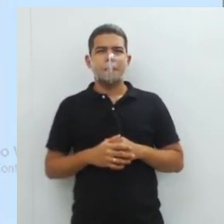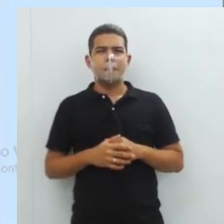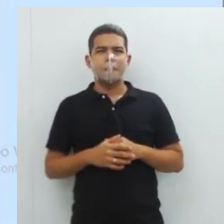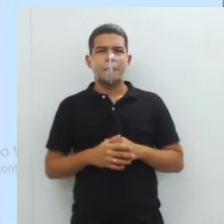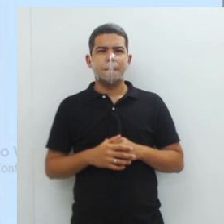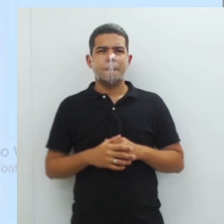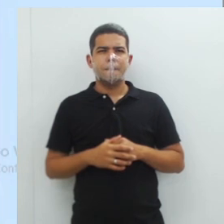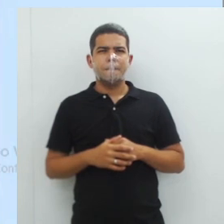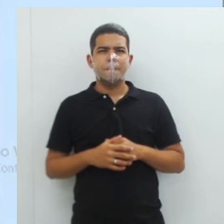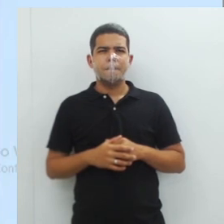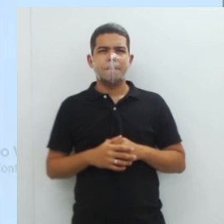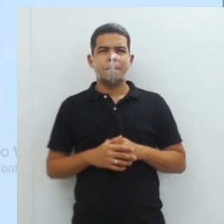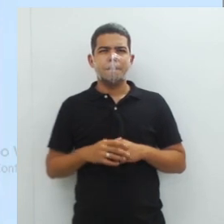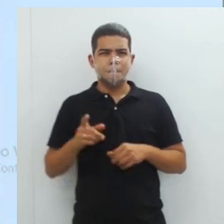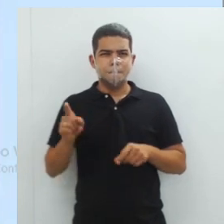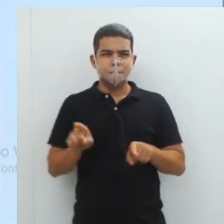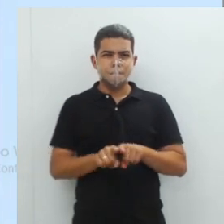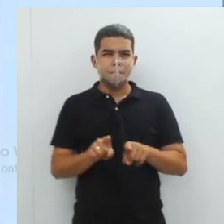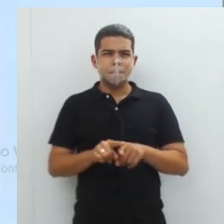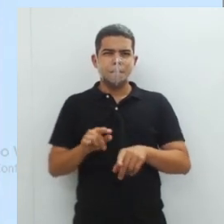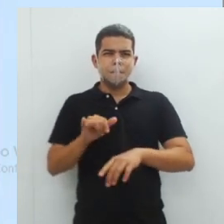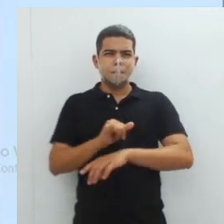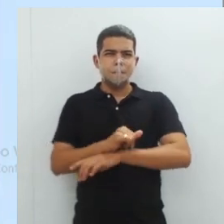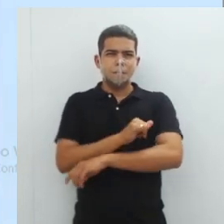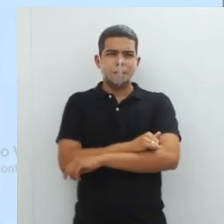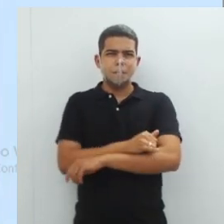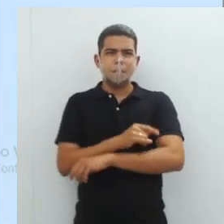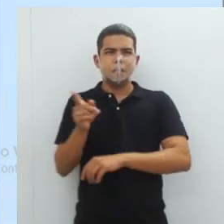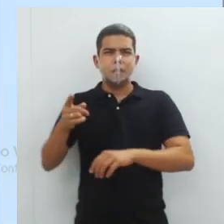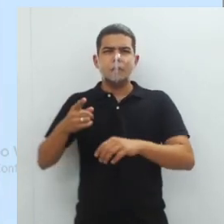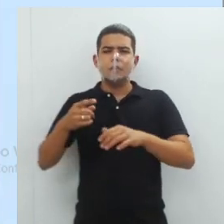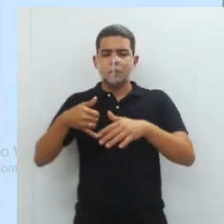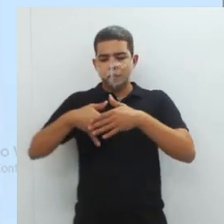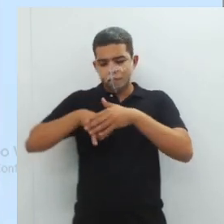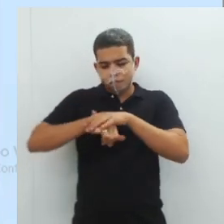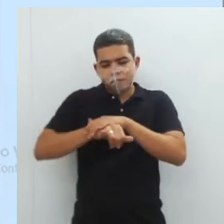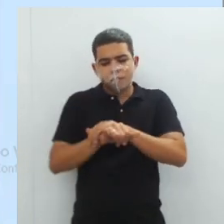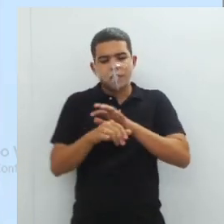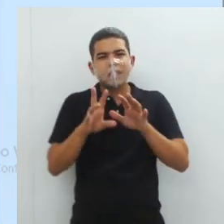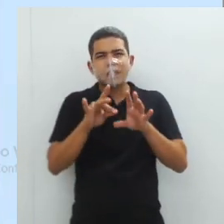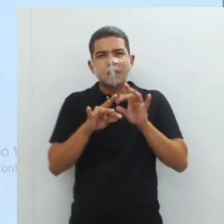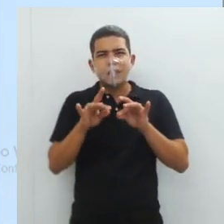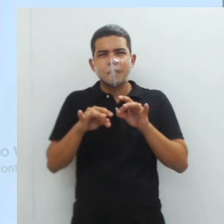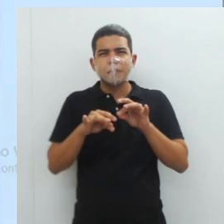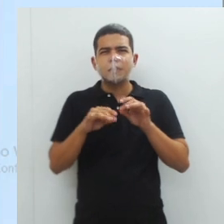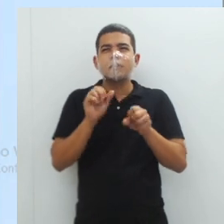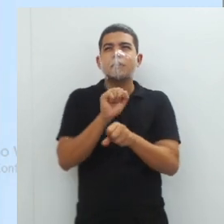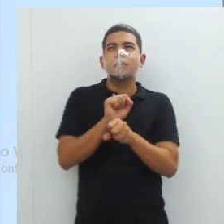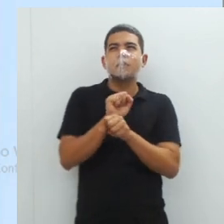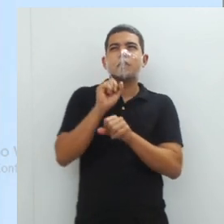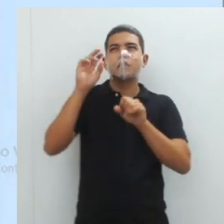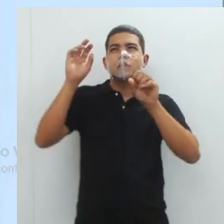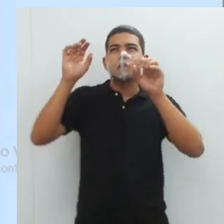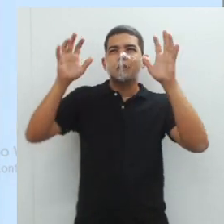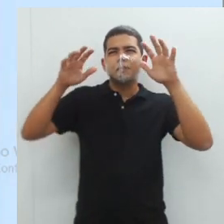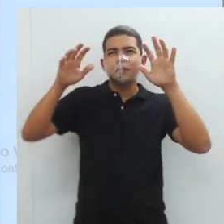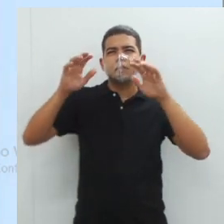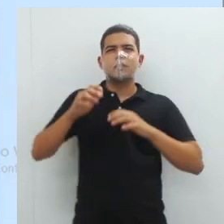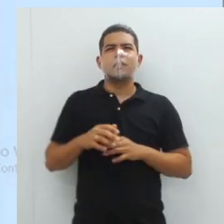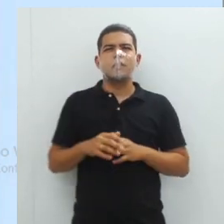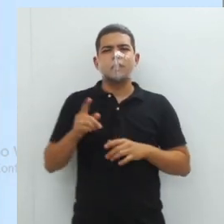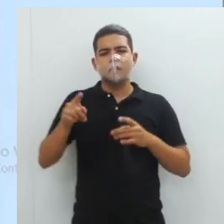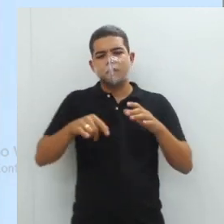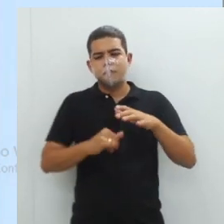No caso do sapo, a gente já comentou que ele vai se enterrar e invernar por um período até que chova. Quando chover, ele sai novamente e vai ser